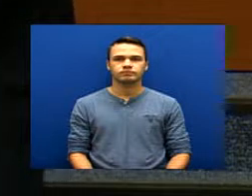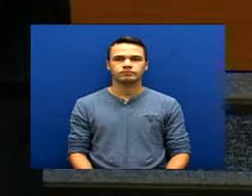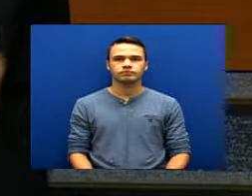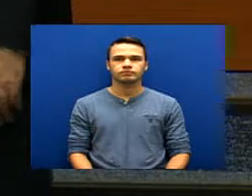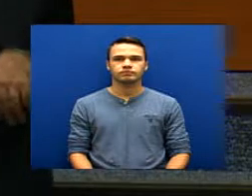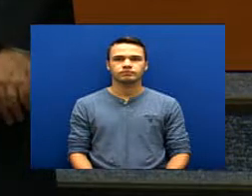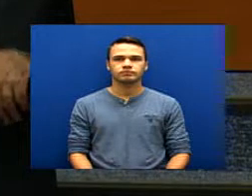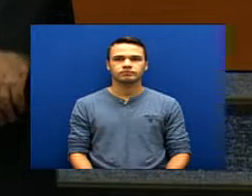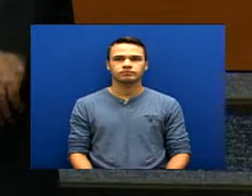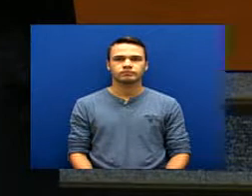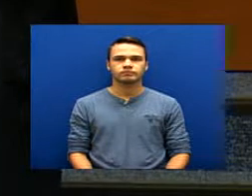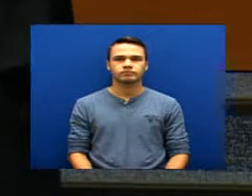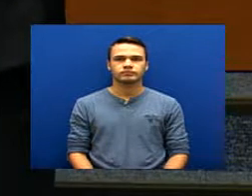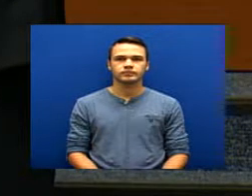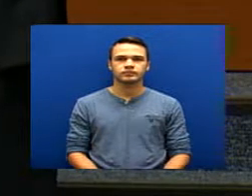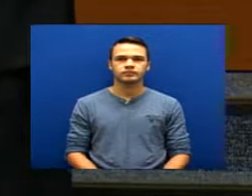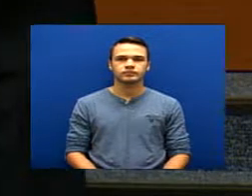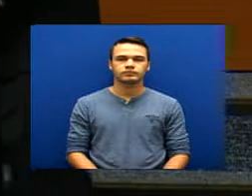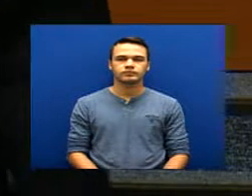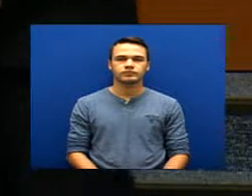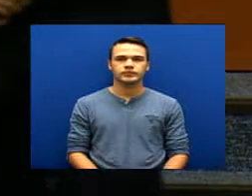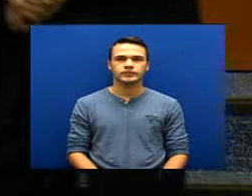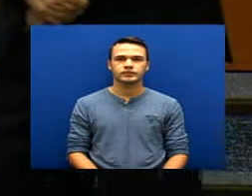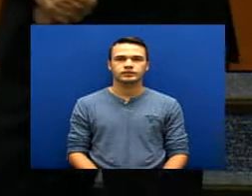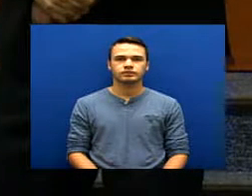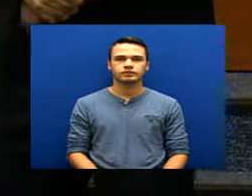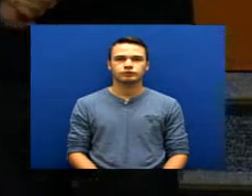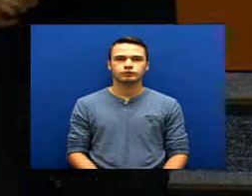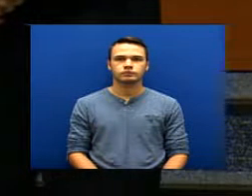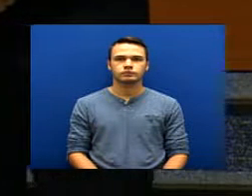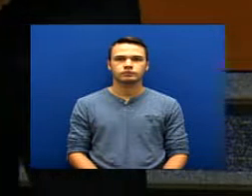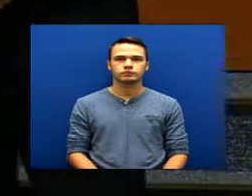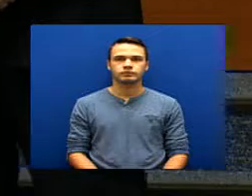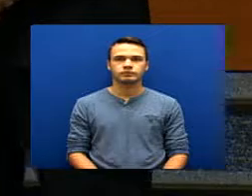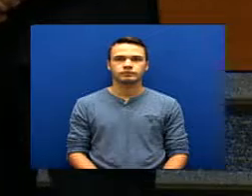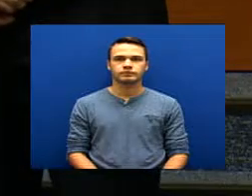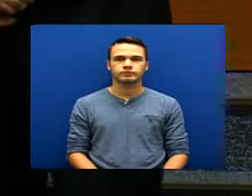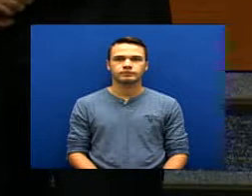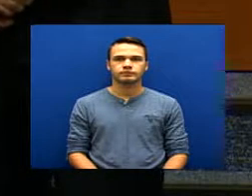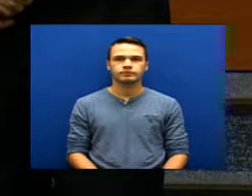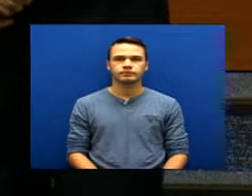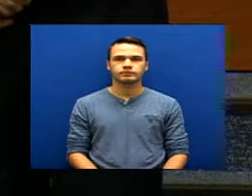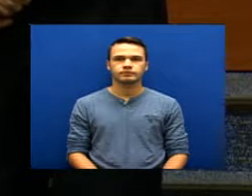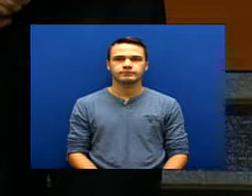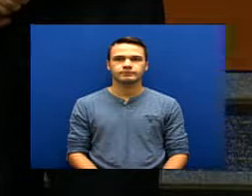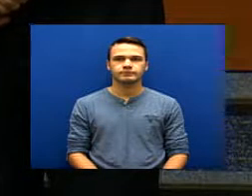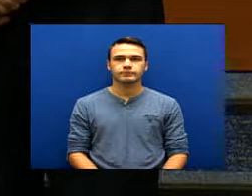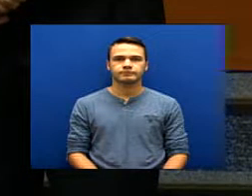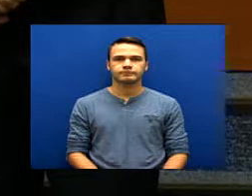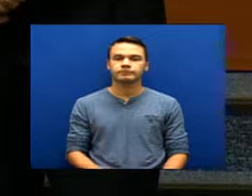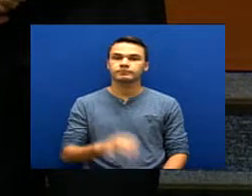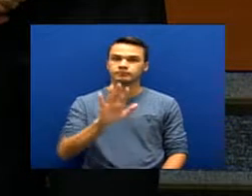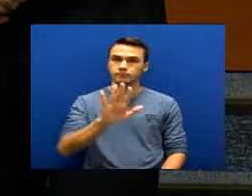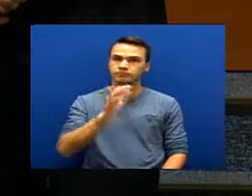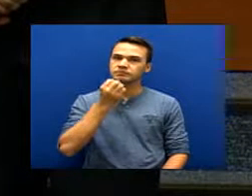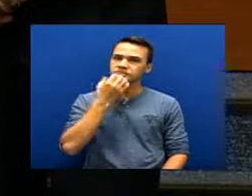mesmo teor, nós queremos passar ao Centro Cultural Brasil Israel, aqui representar dignamente você, meu